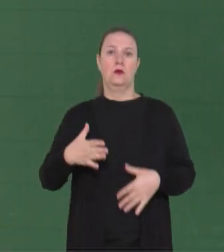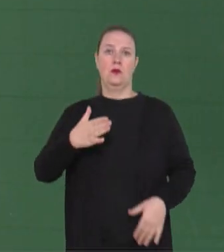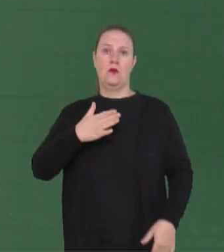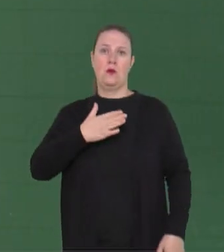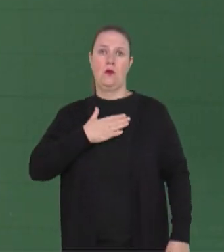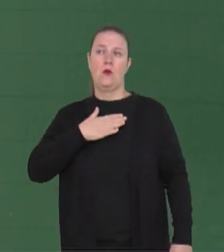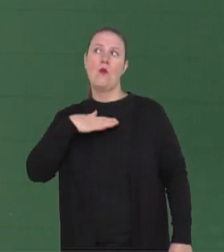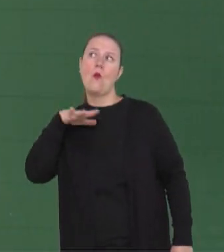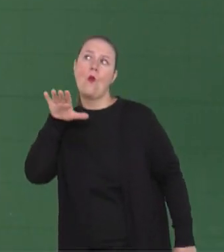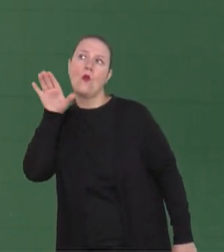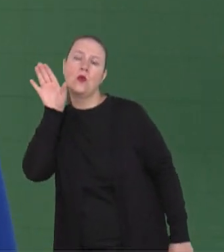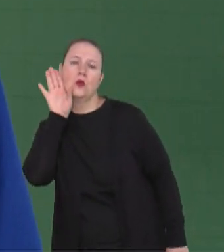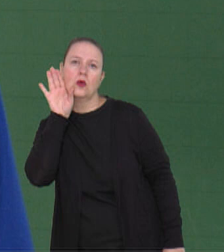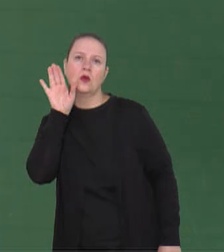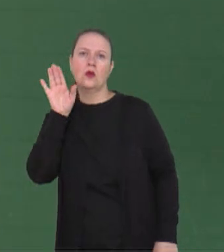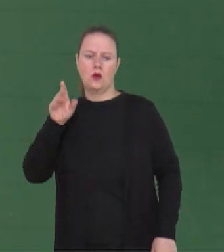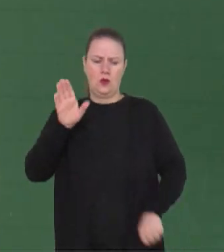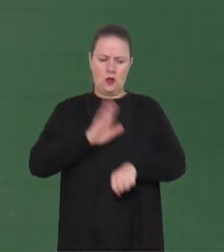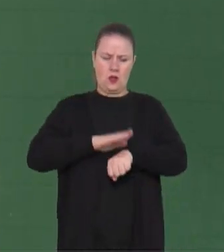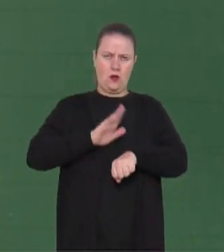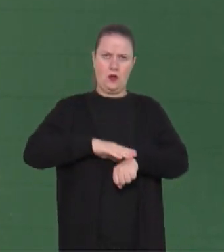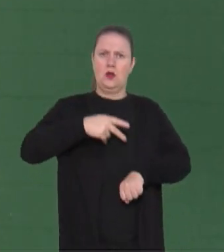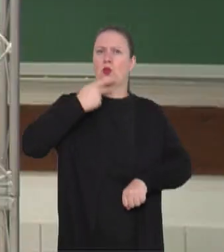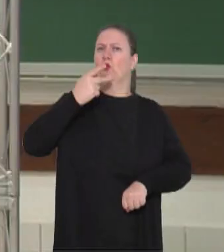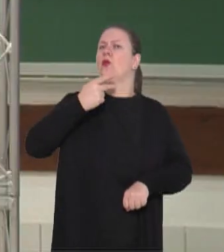me ouça quando eu estiver falando.